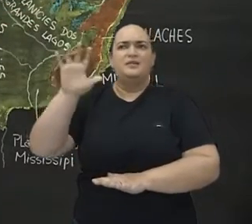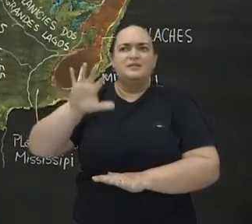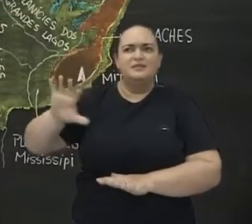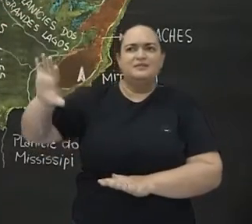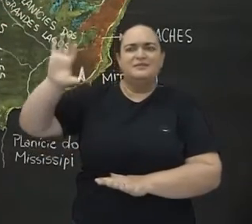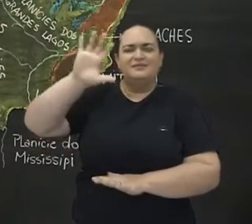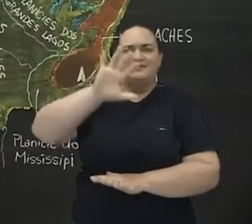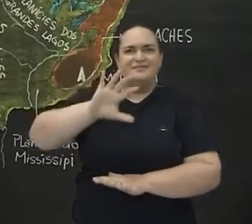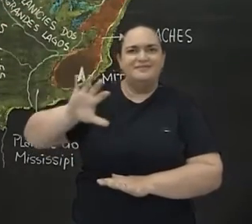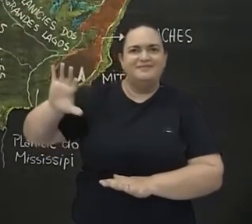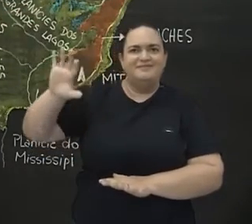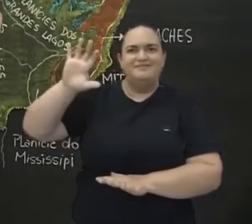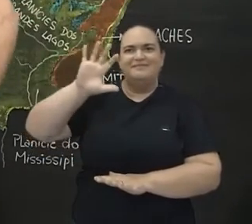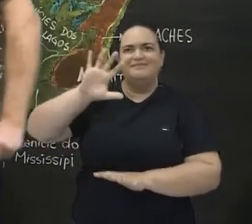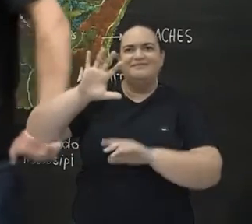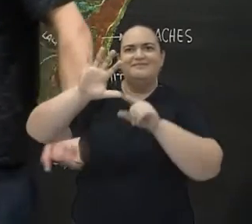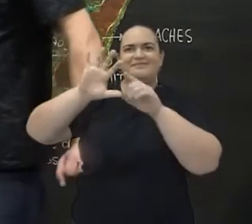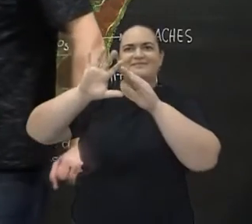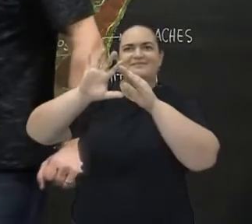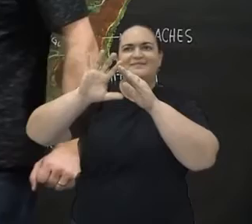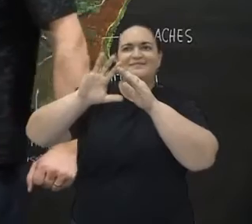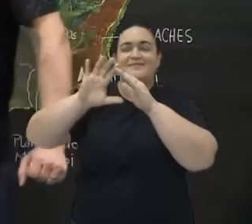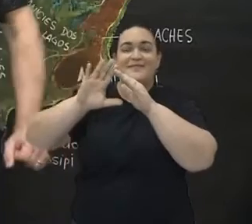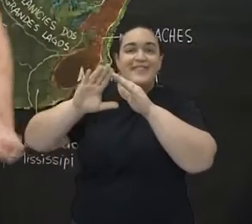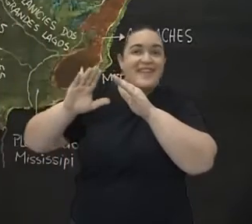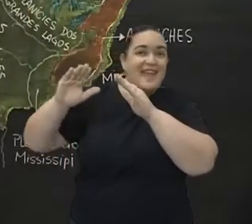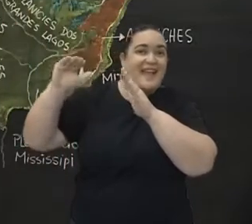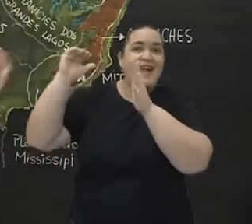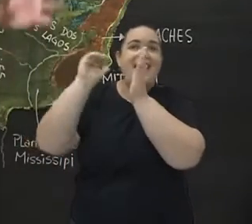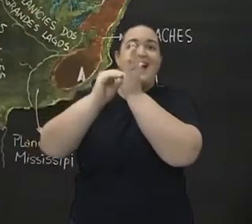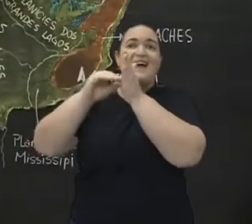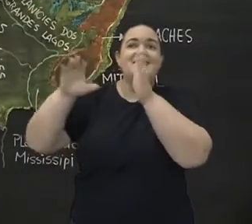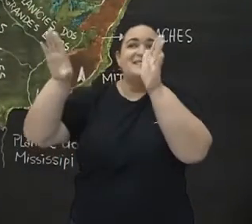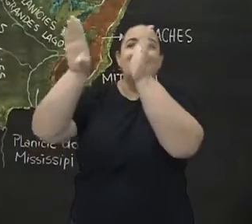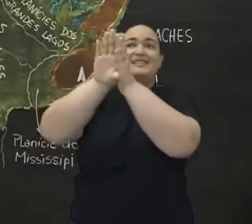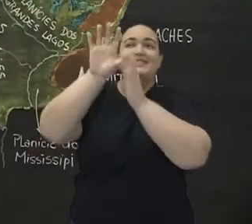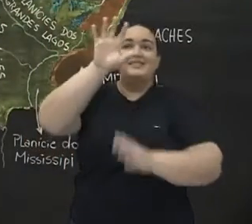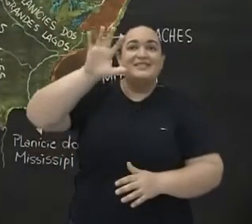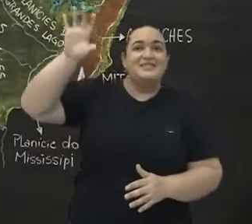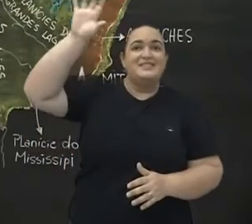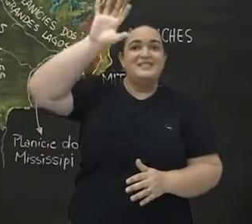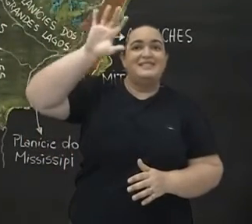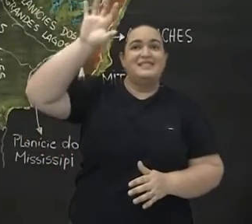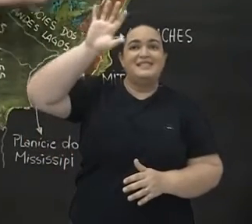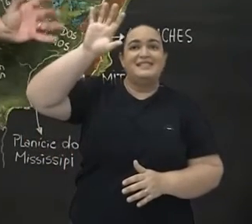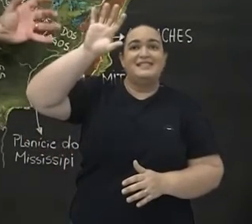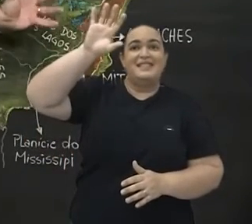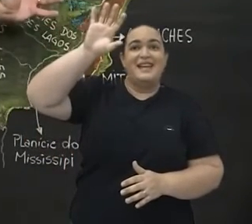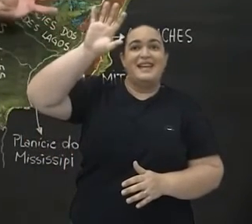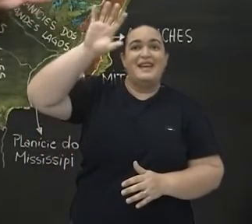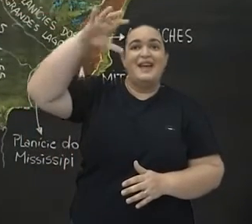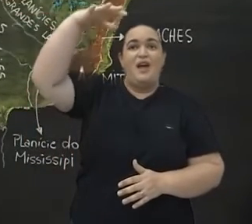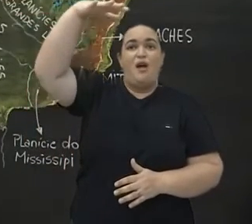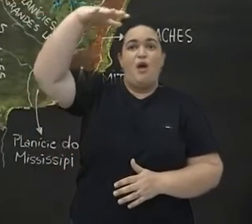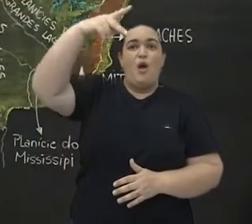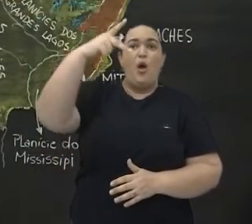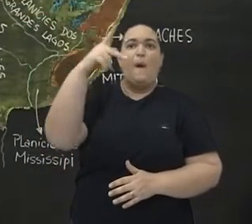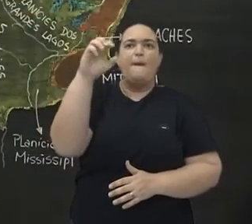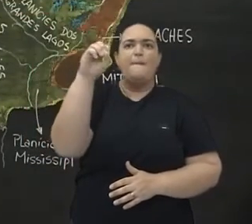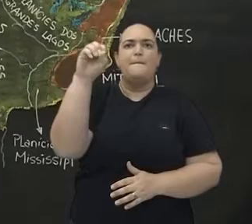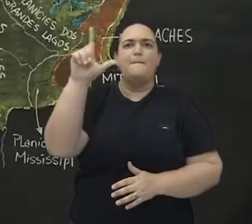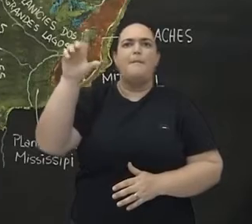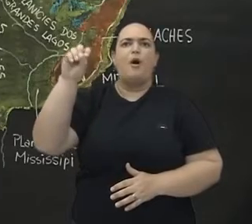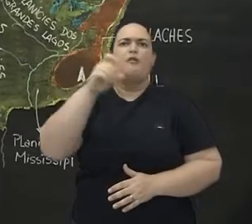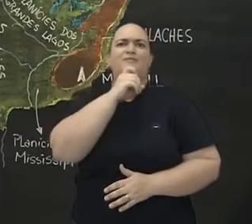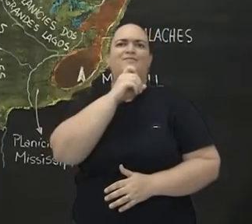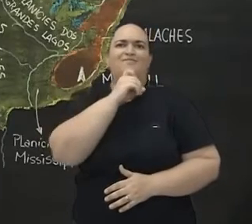aqui um pouco mais para essa região, até chegar nos climas polares mais ao norte. Mas nós